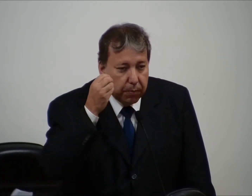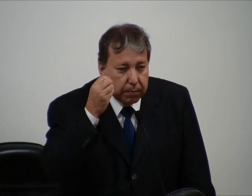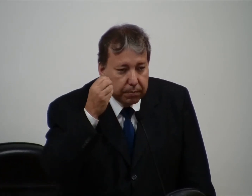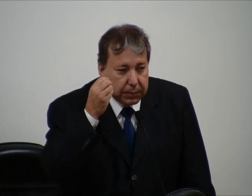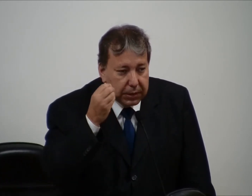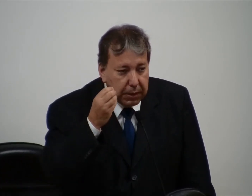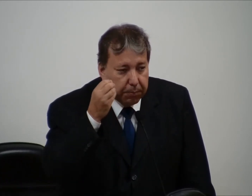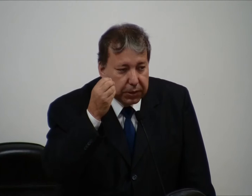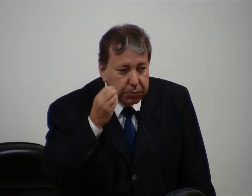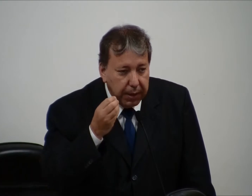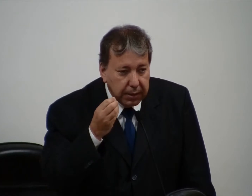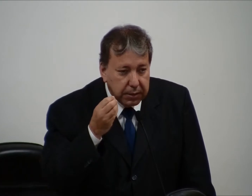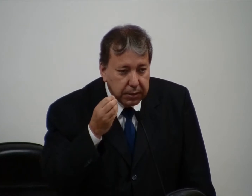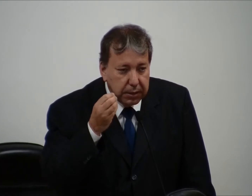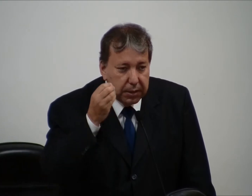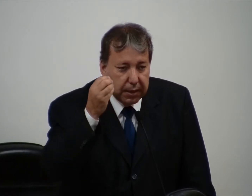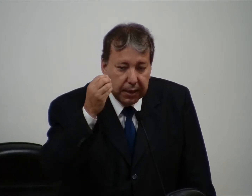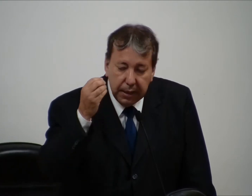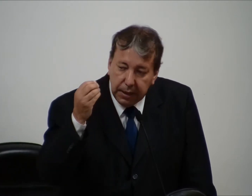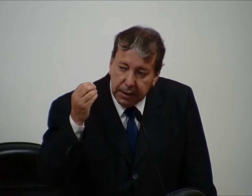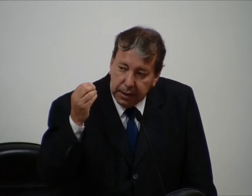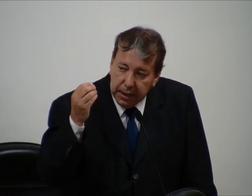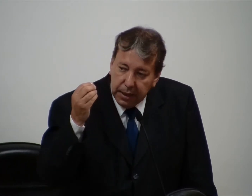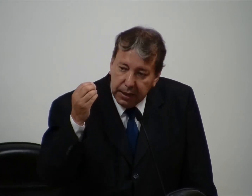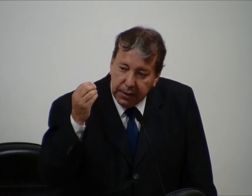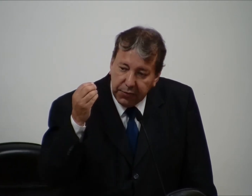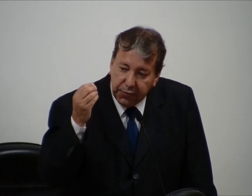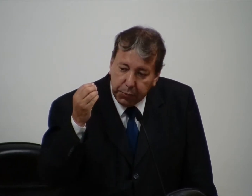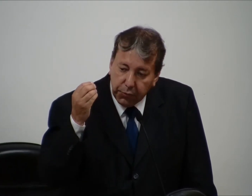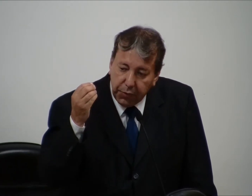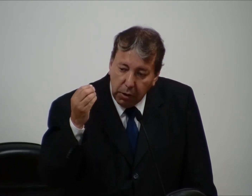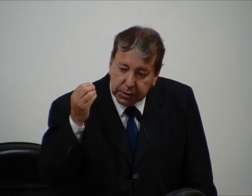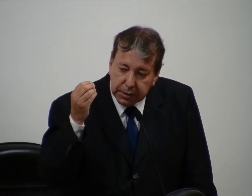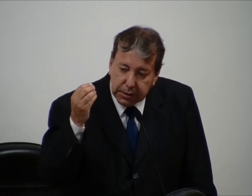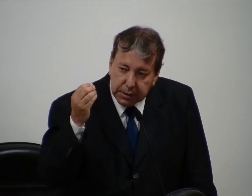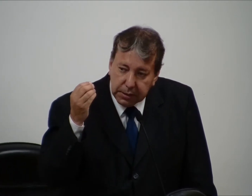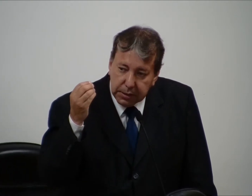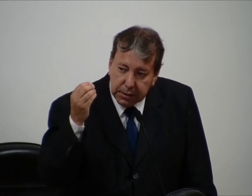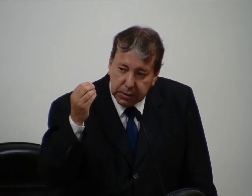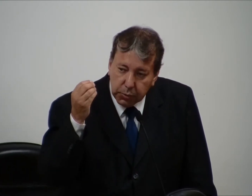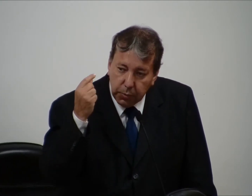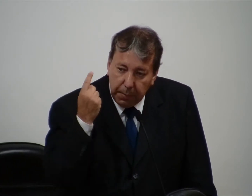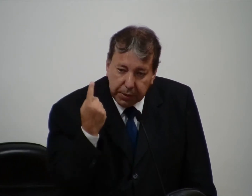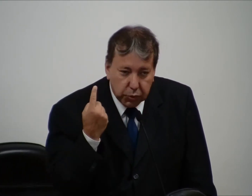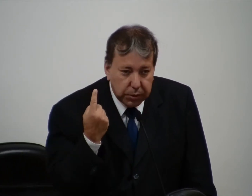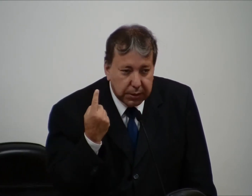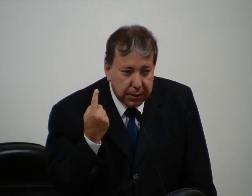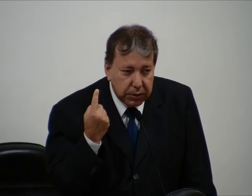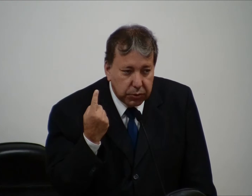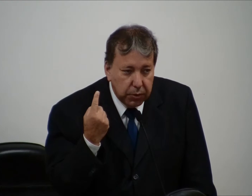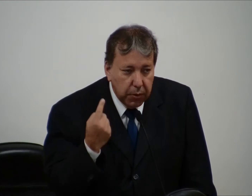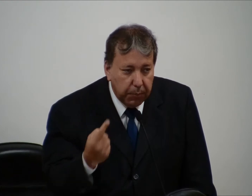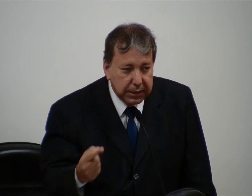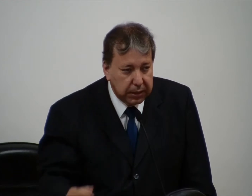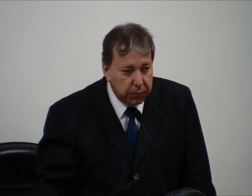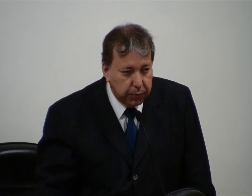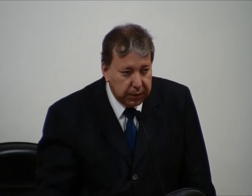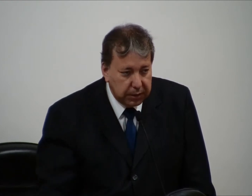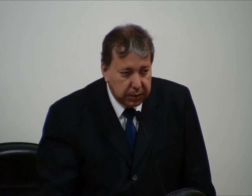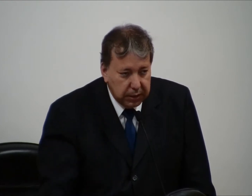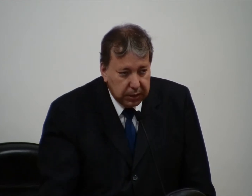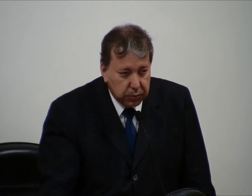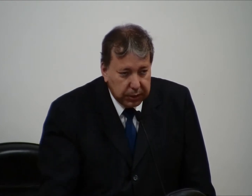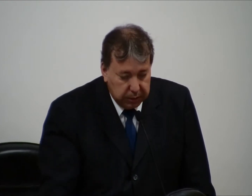estão simplesmente, por falta de uma pessoa de trânsito, passando